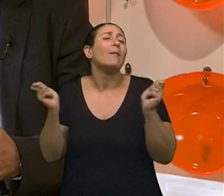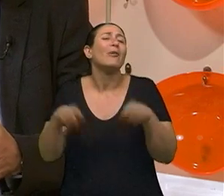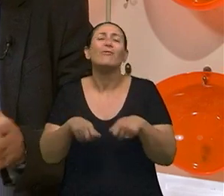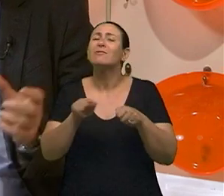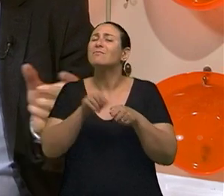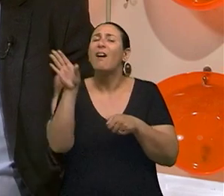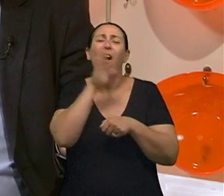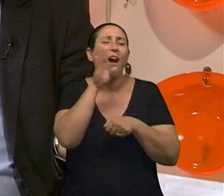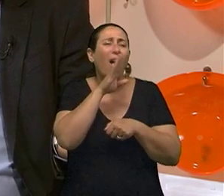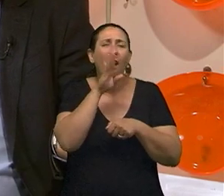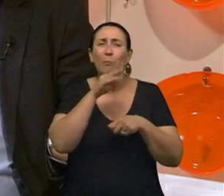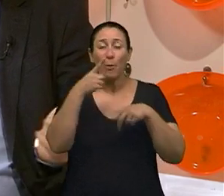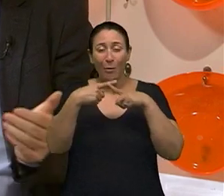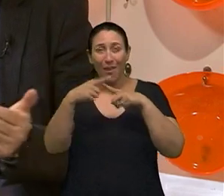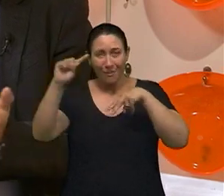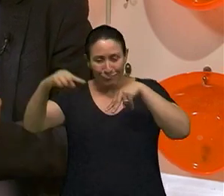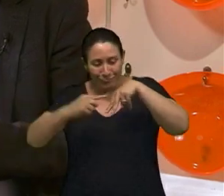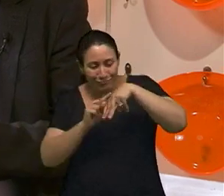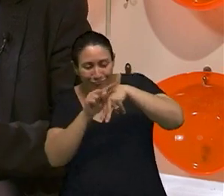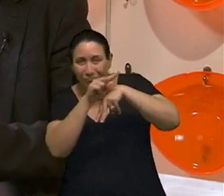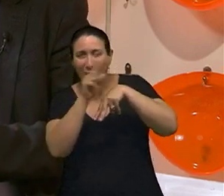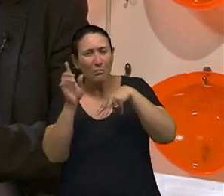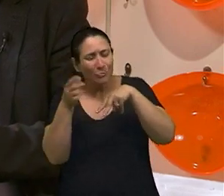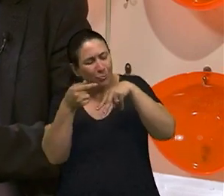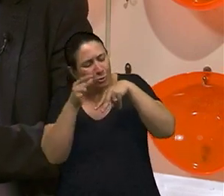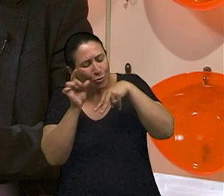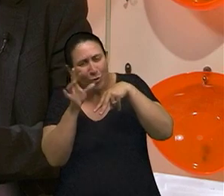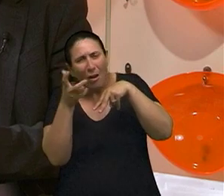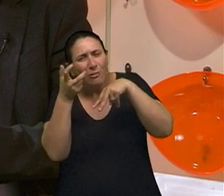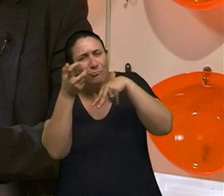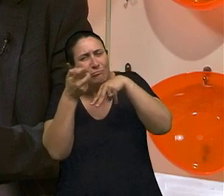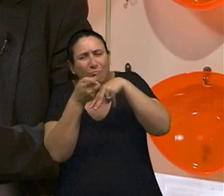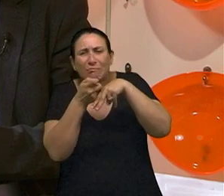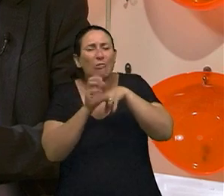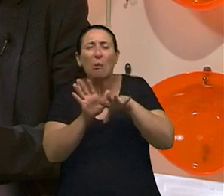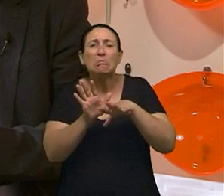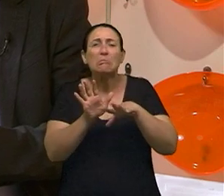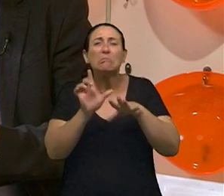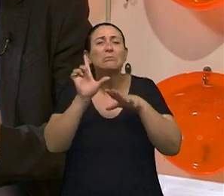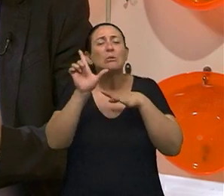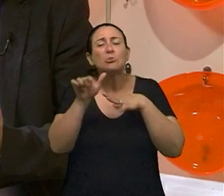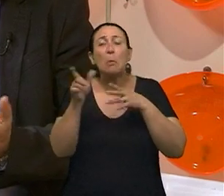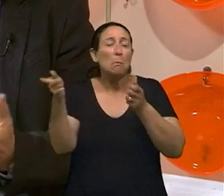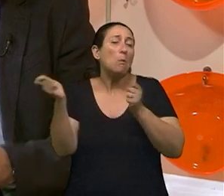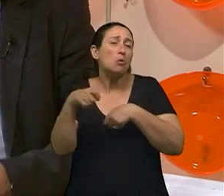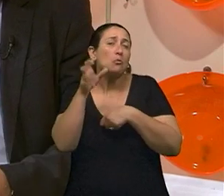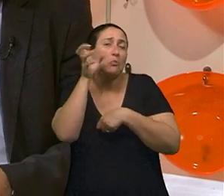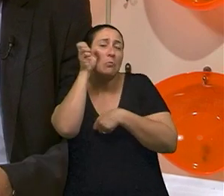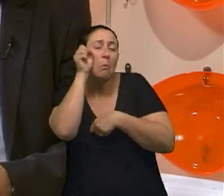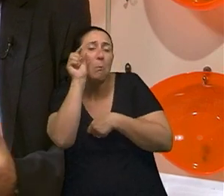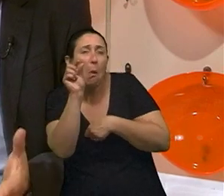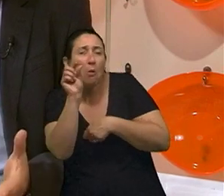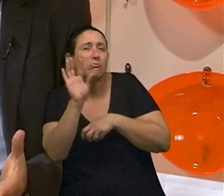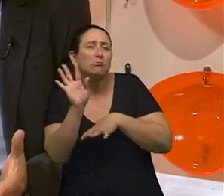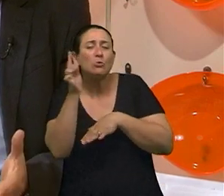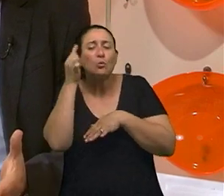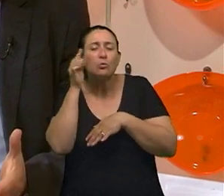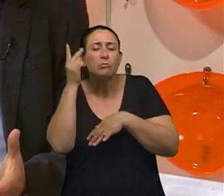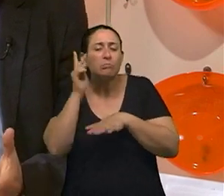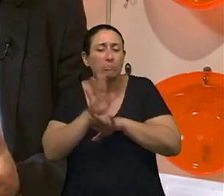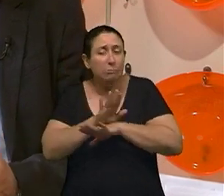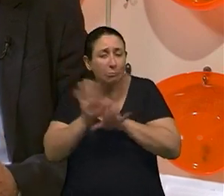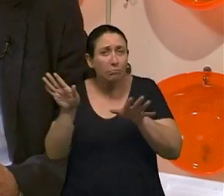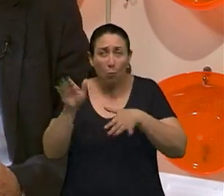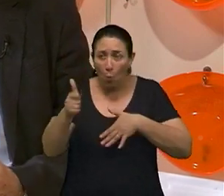com anestesia local ou com uma anestesia geral eh curta que logo em seguida ele vai acordar ficar um dois dias no hospital e ter o seu